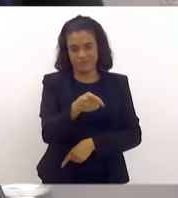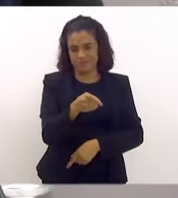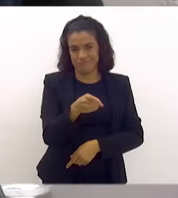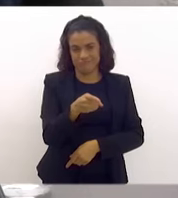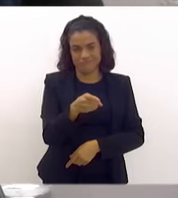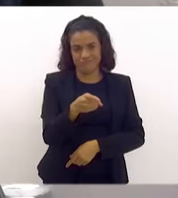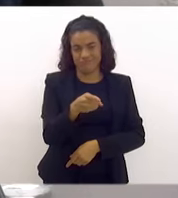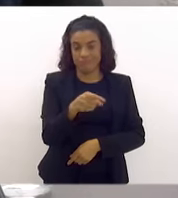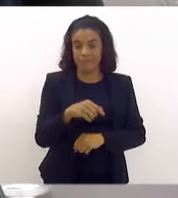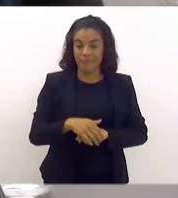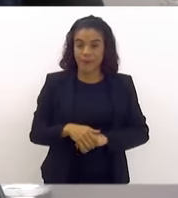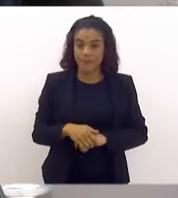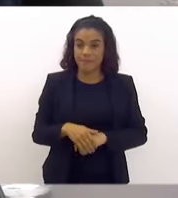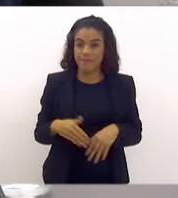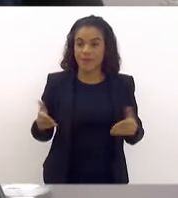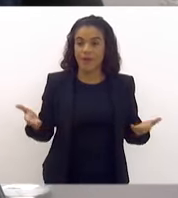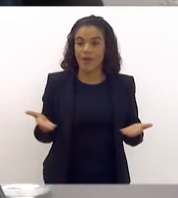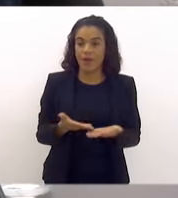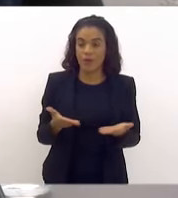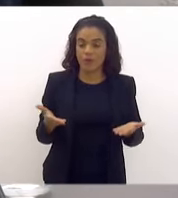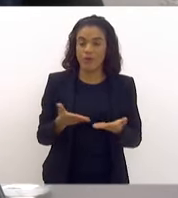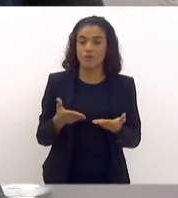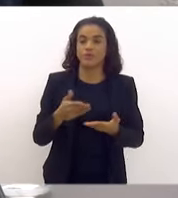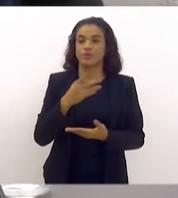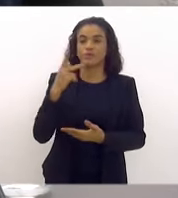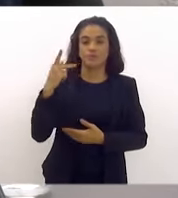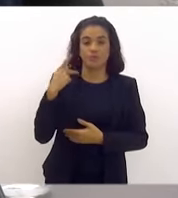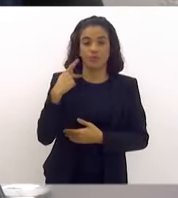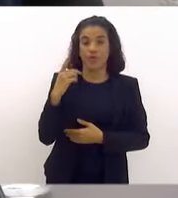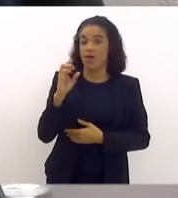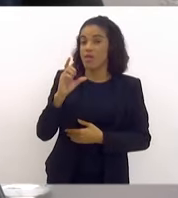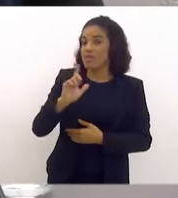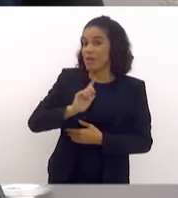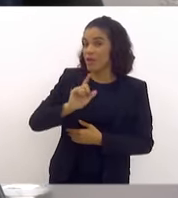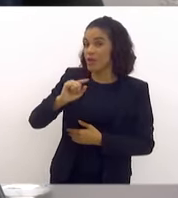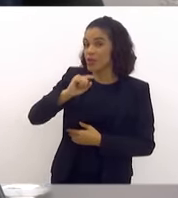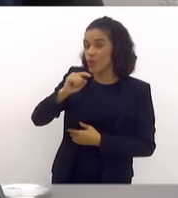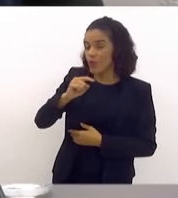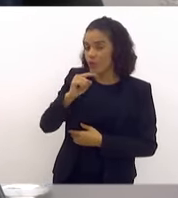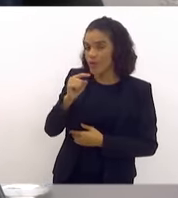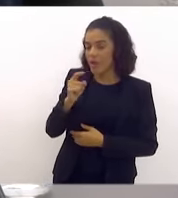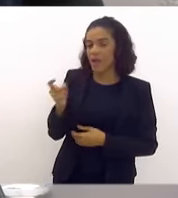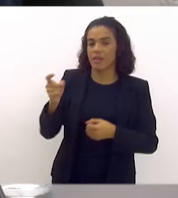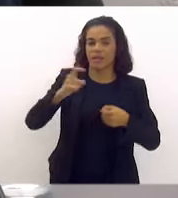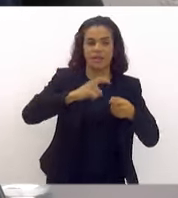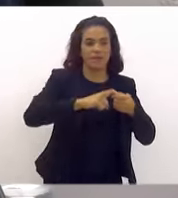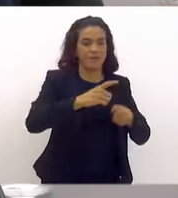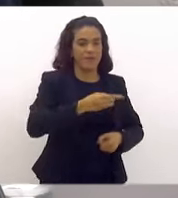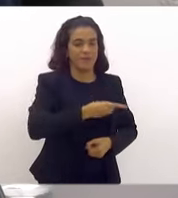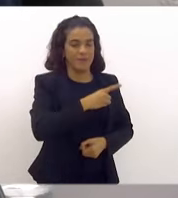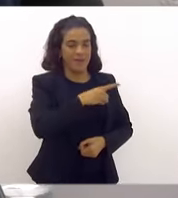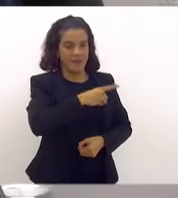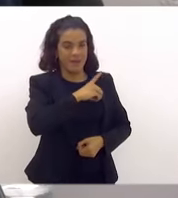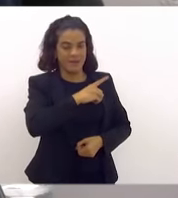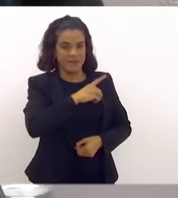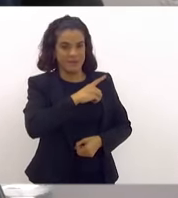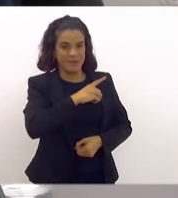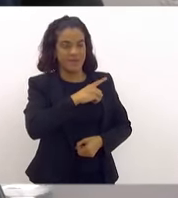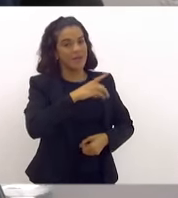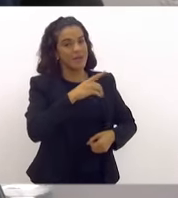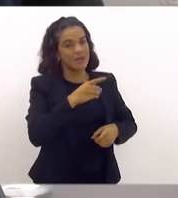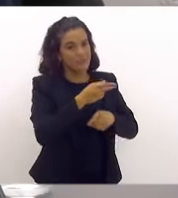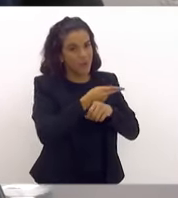falho Então hoje o promotor se ele tiver é dúvida ele devolve paraa delegacia de polícia e faz outras diligências